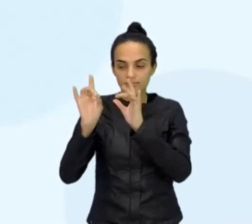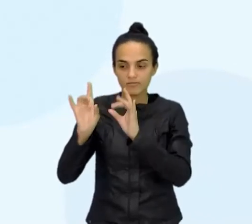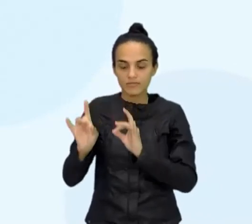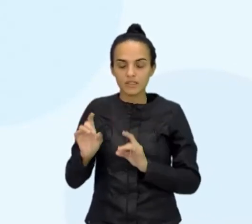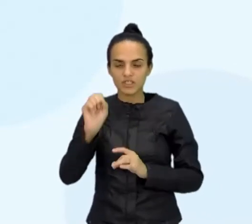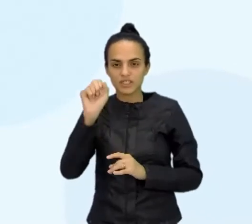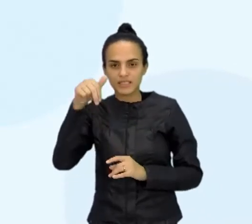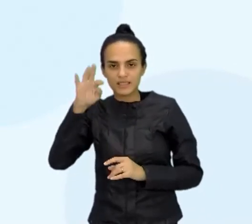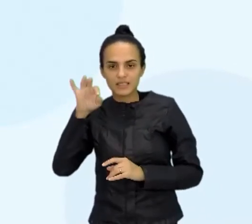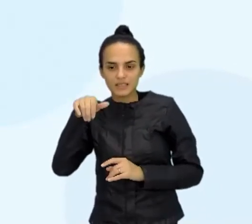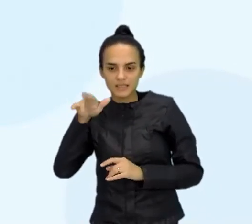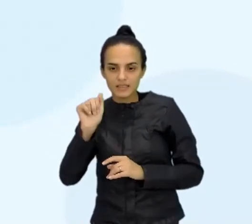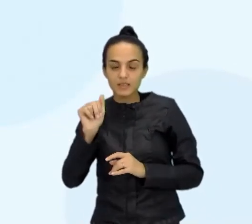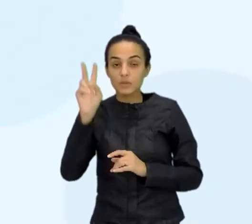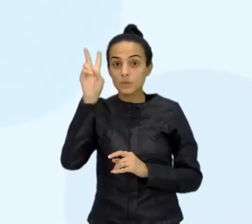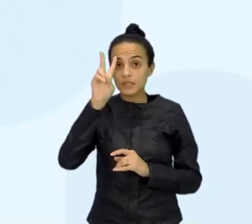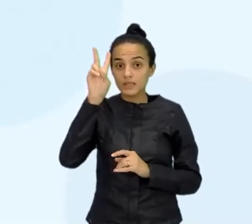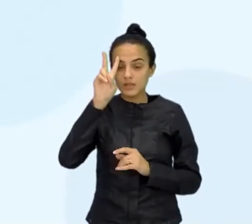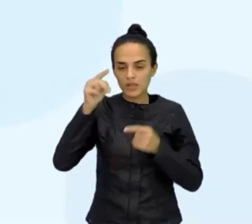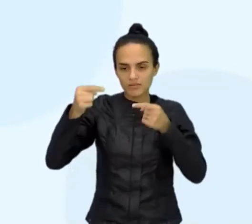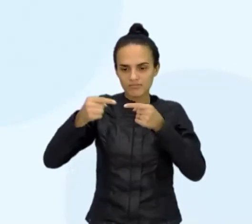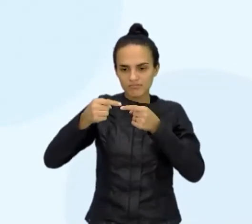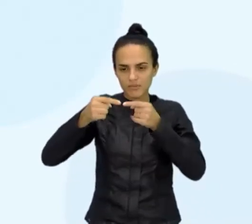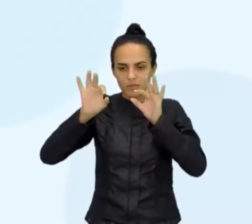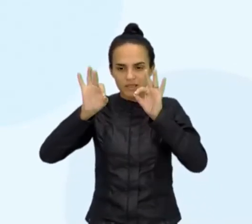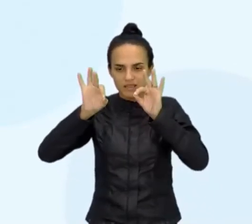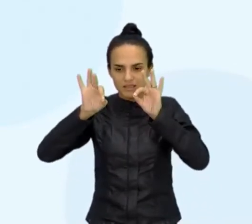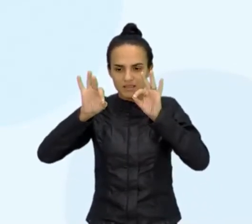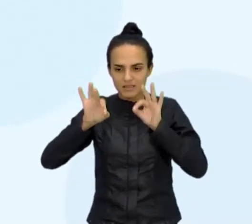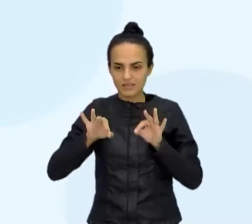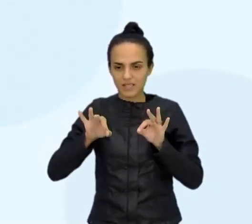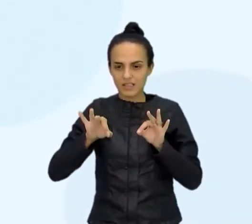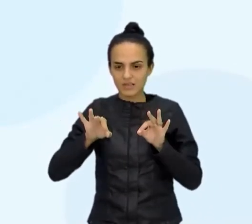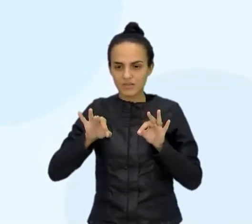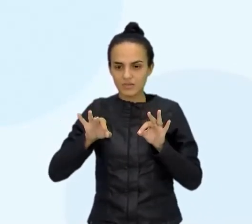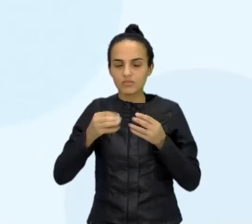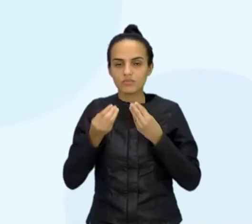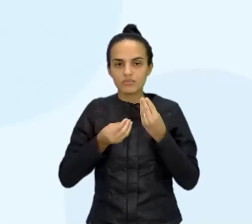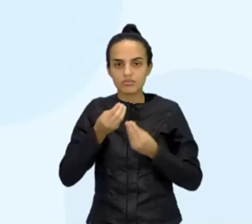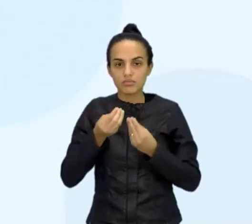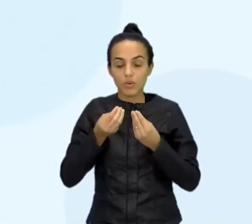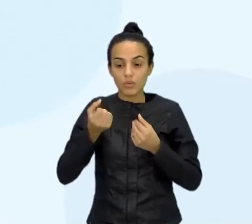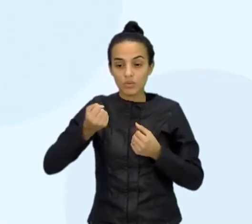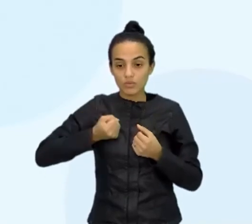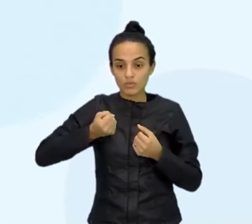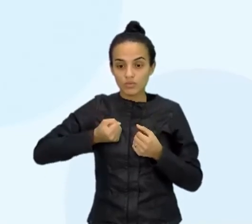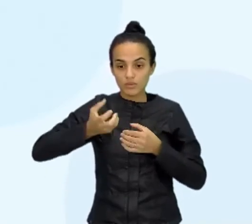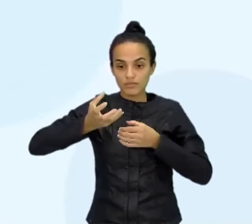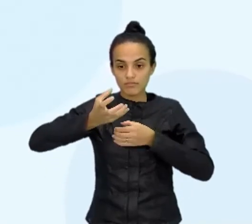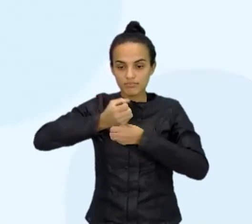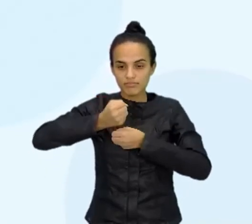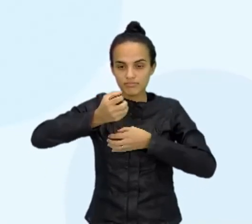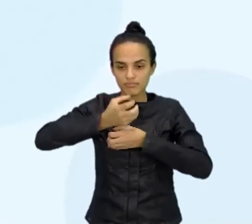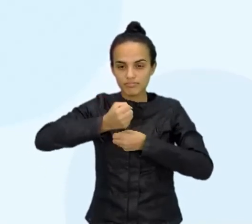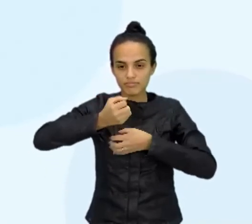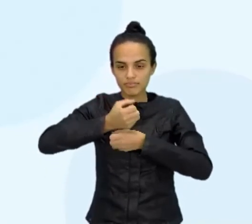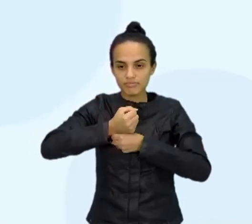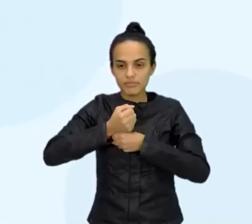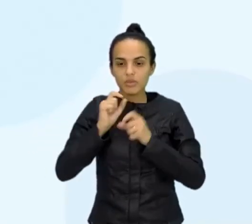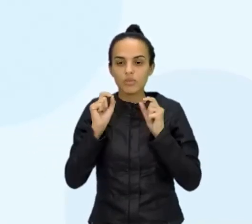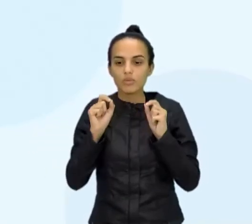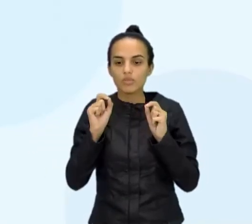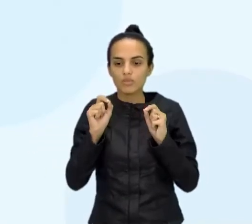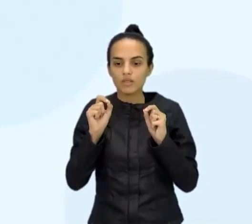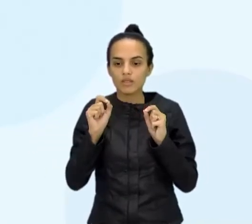Santana, conta com uma história semelhante, ainda que com números distintos, o que é normal, visto que